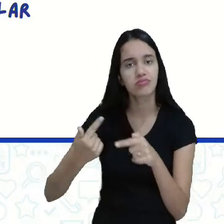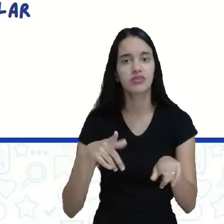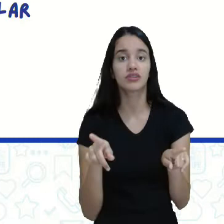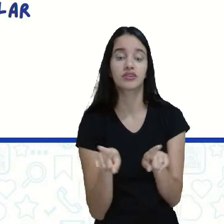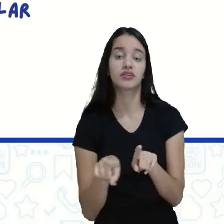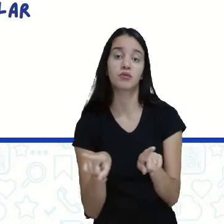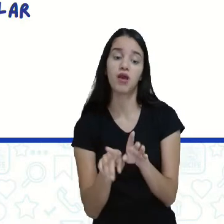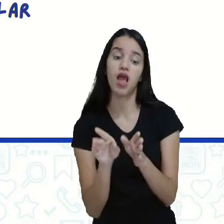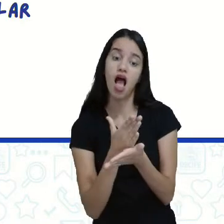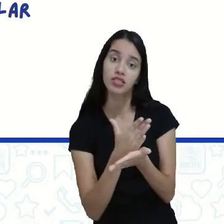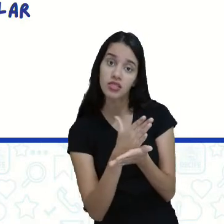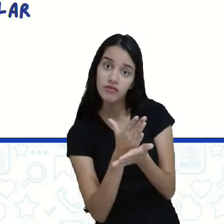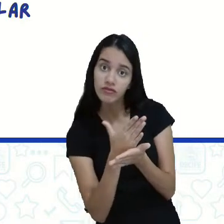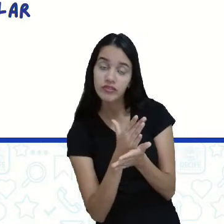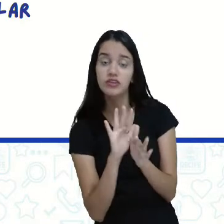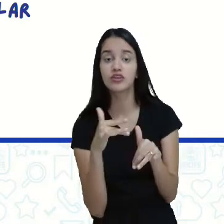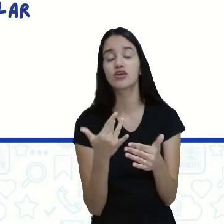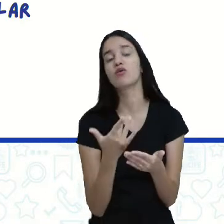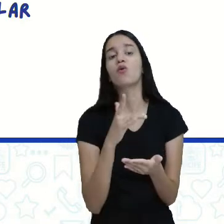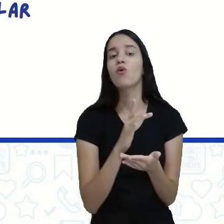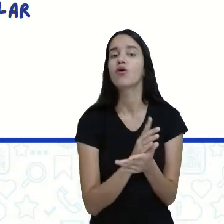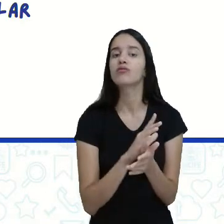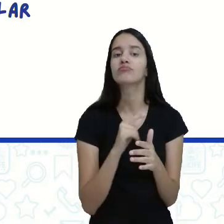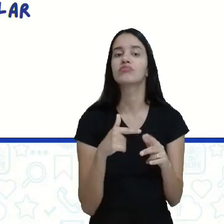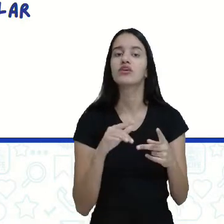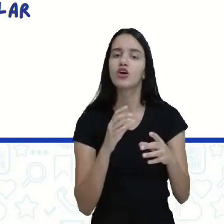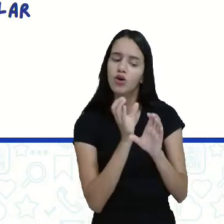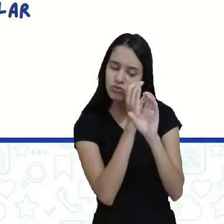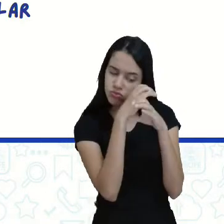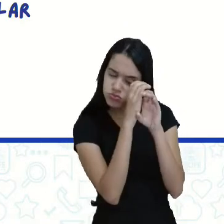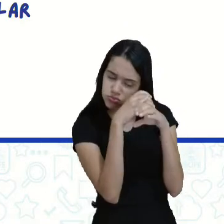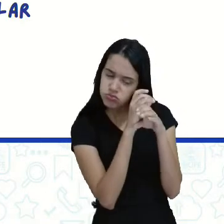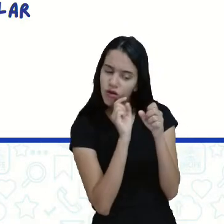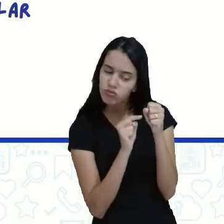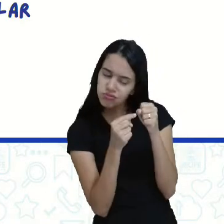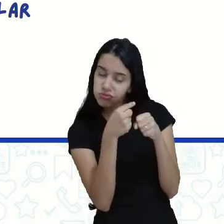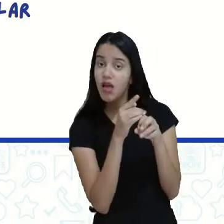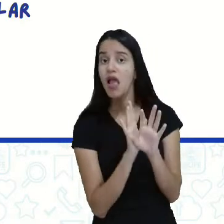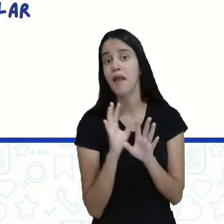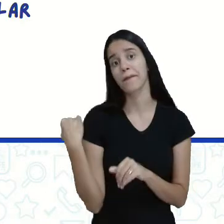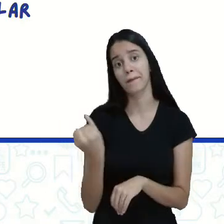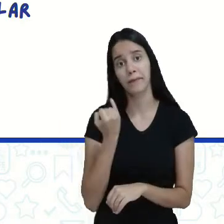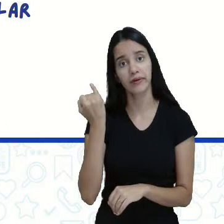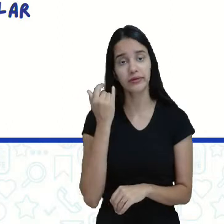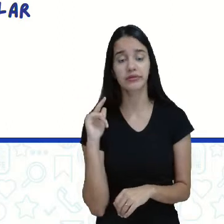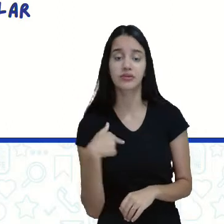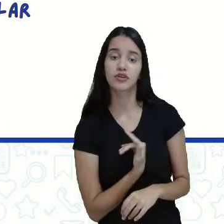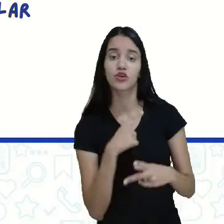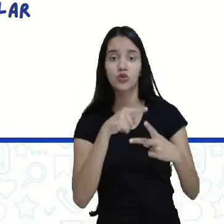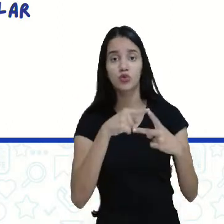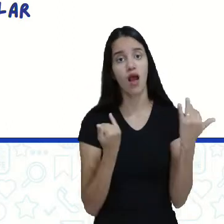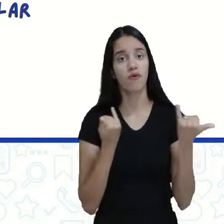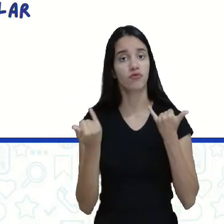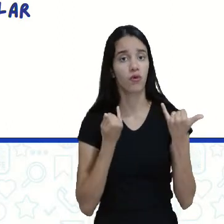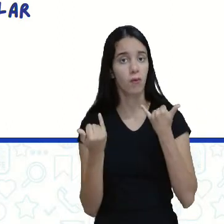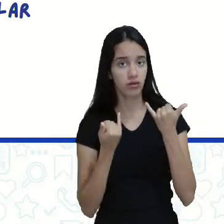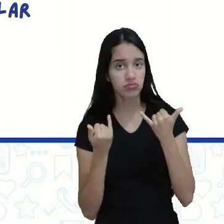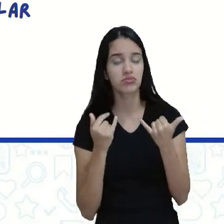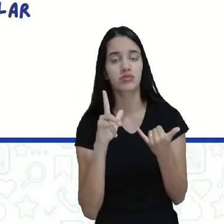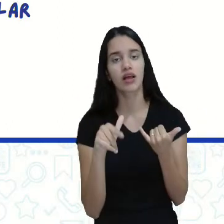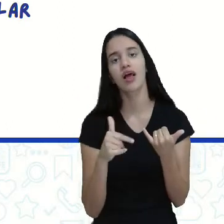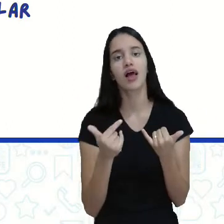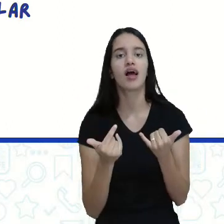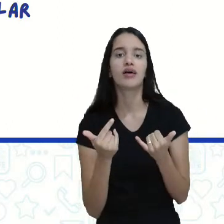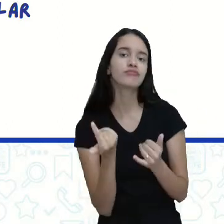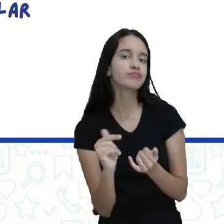divisão celular, né? Tudo isso aí traz o quê? Traz duas coisas muito importantes para a gente, duas informações que até então